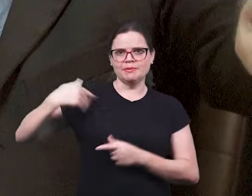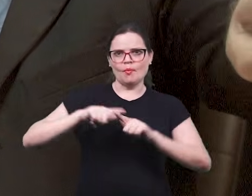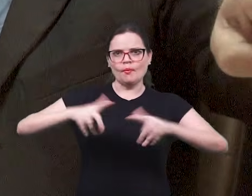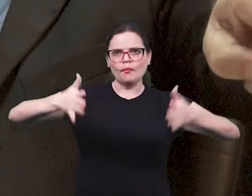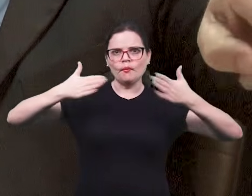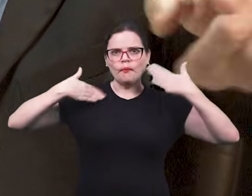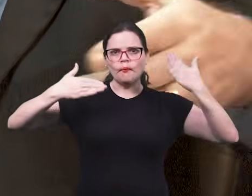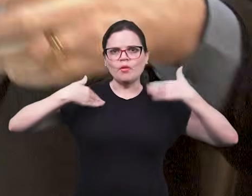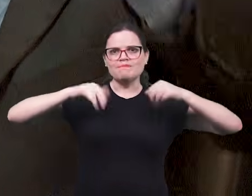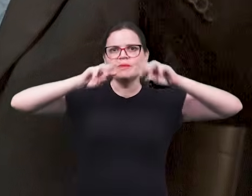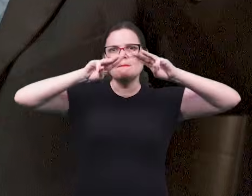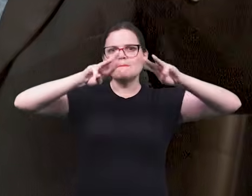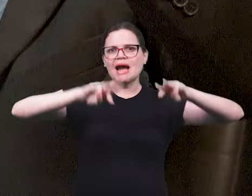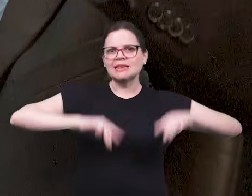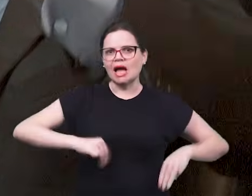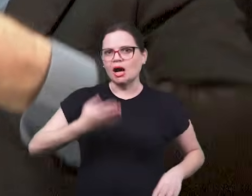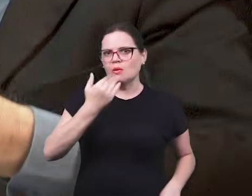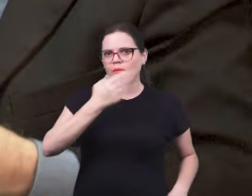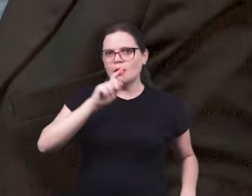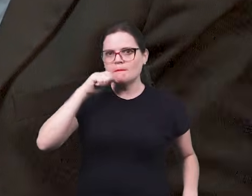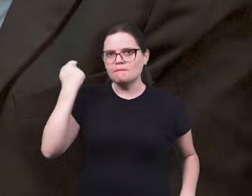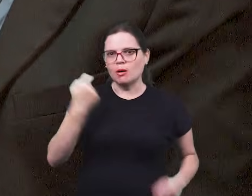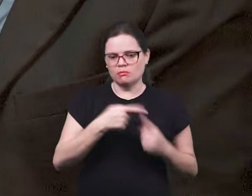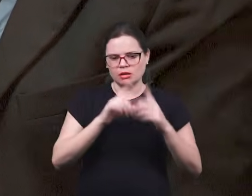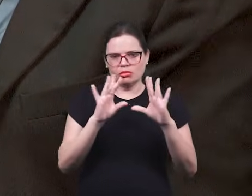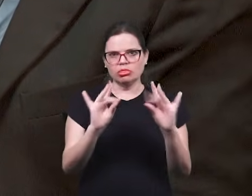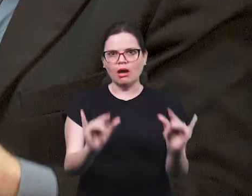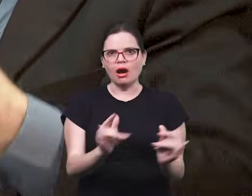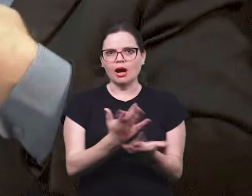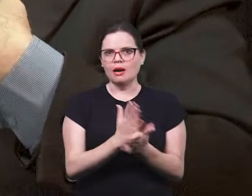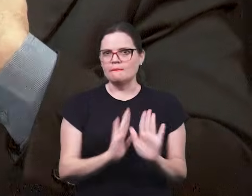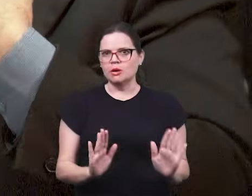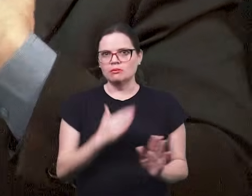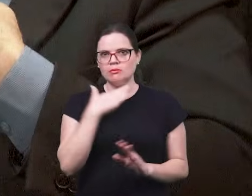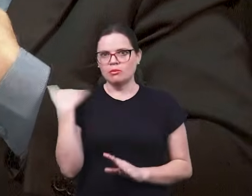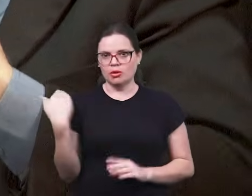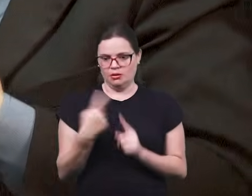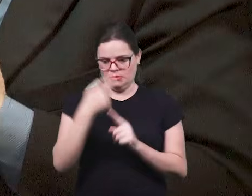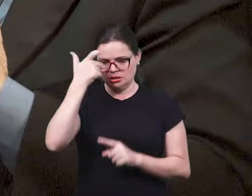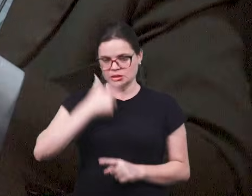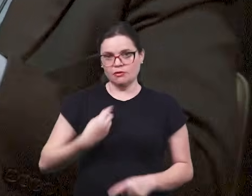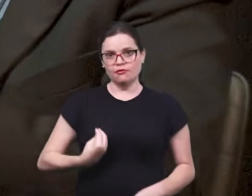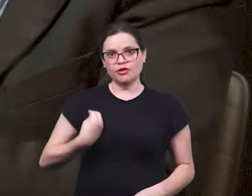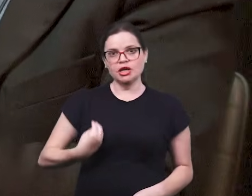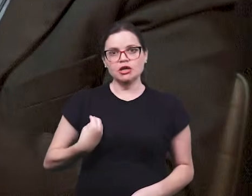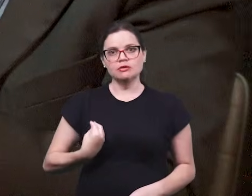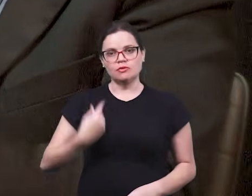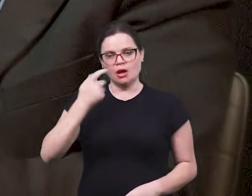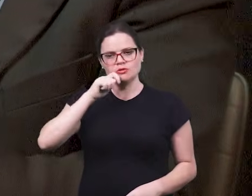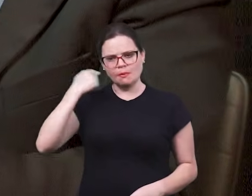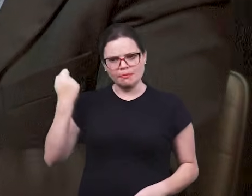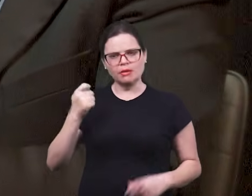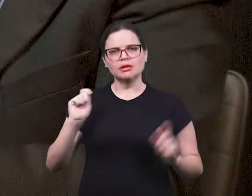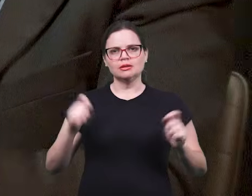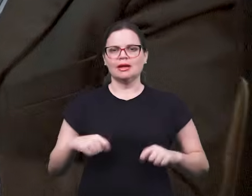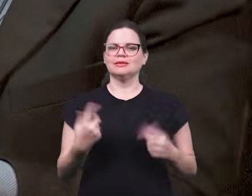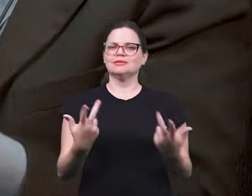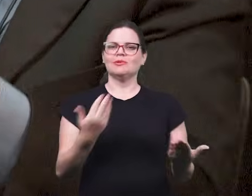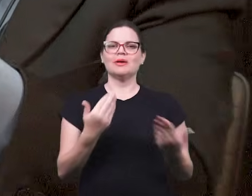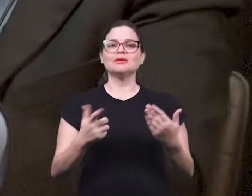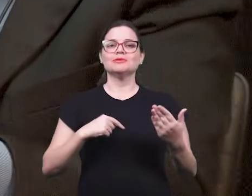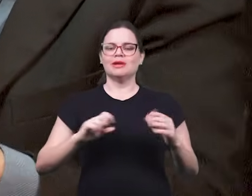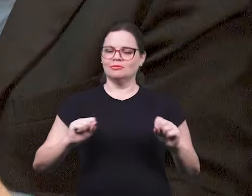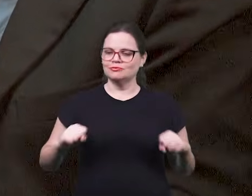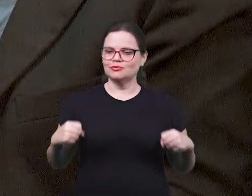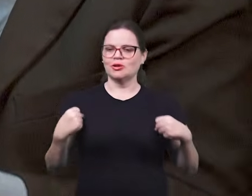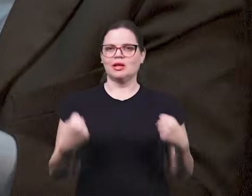pereceram, mas eu sou o pão vivo que desceu do céu. Então, Jesus é o alimento do servo nesta